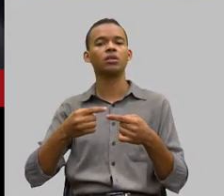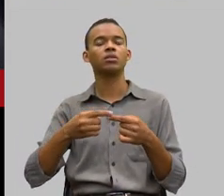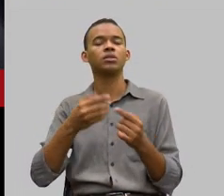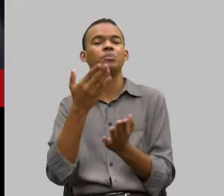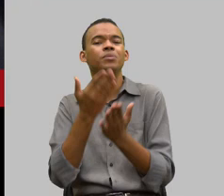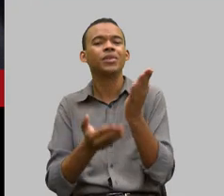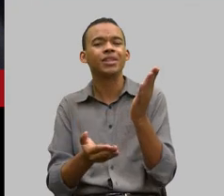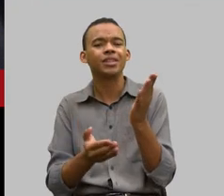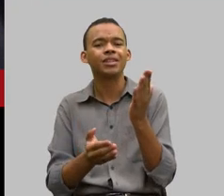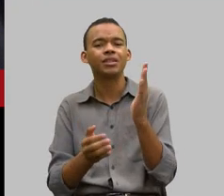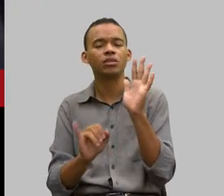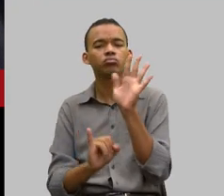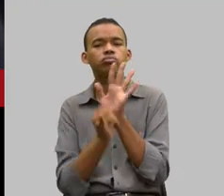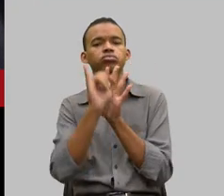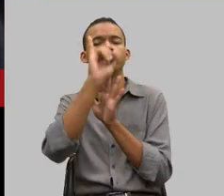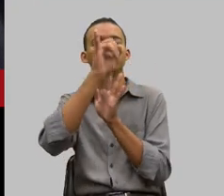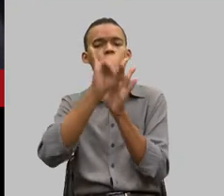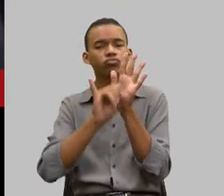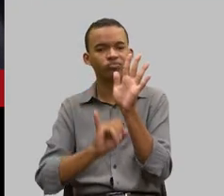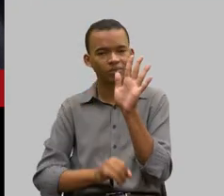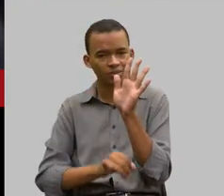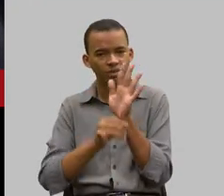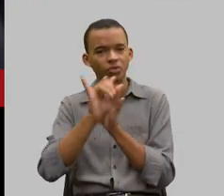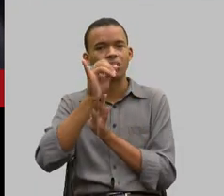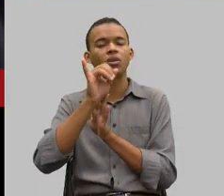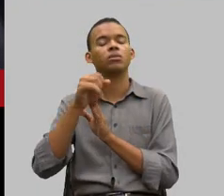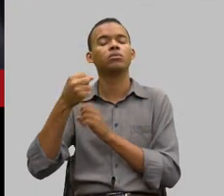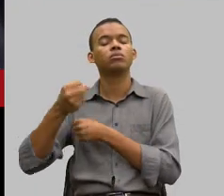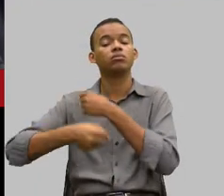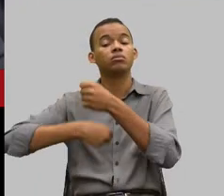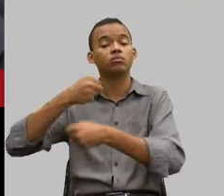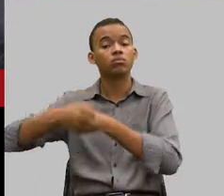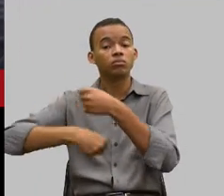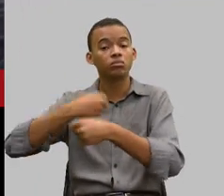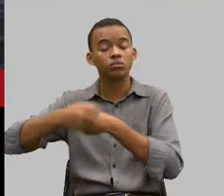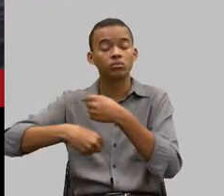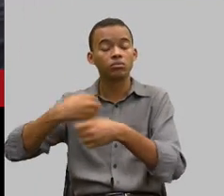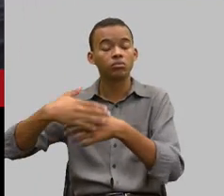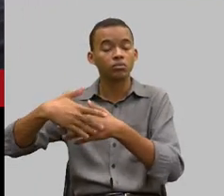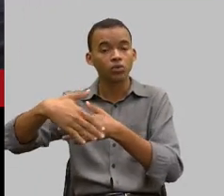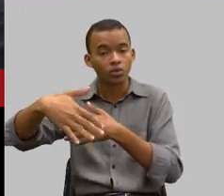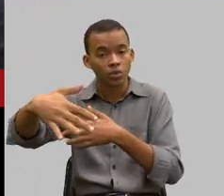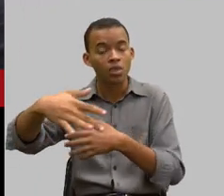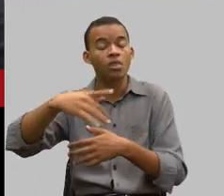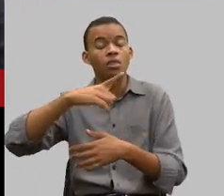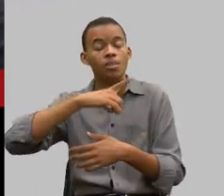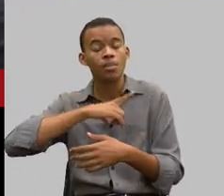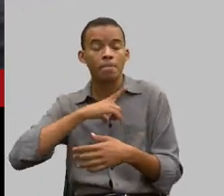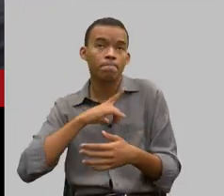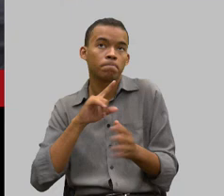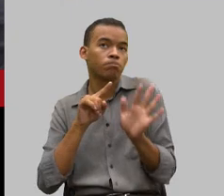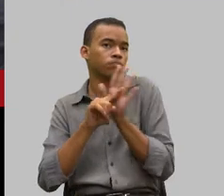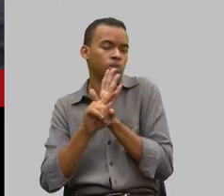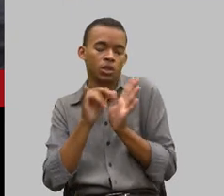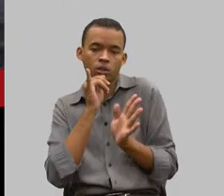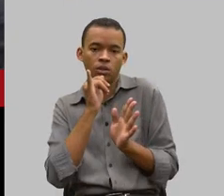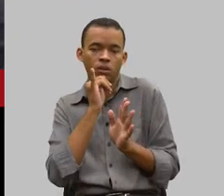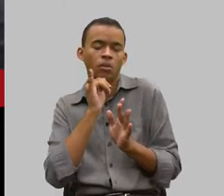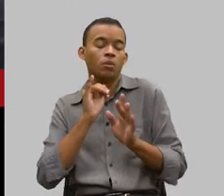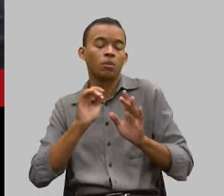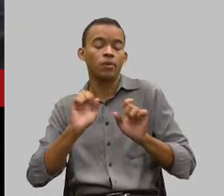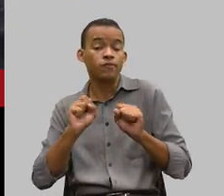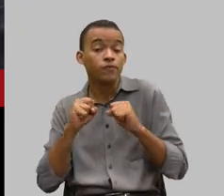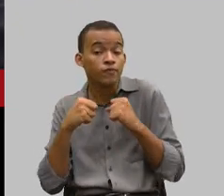Durante os próximos anos há alguma e eu diria algum esforço alguma possibilidade do governo